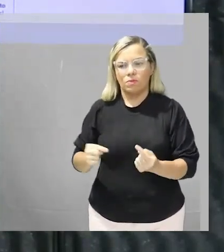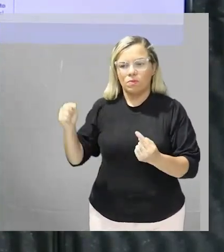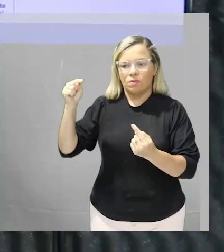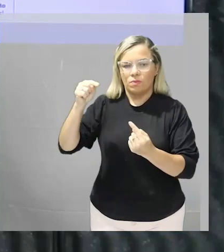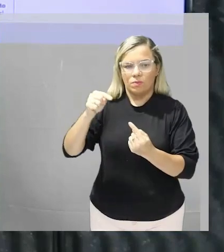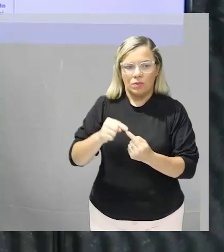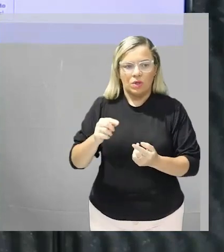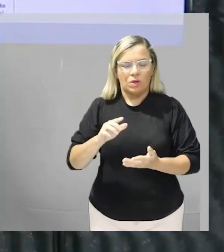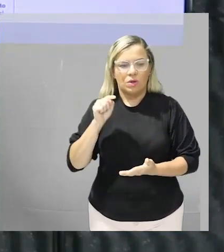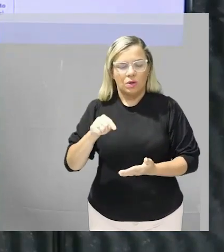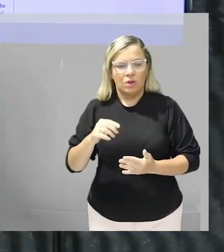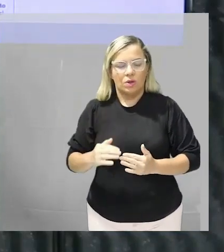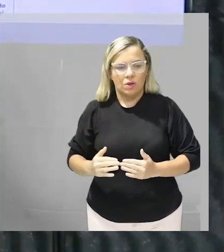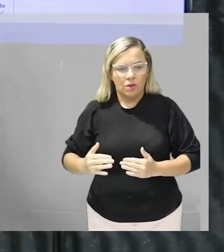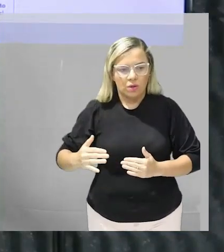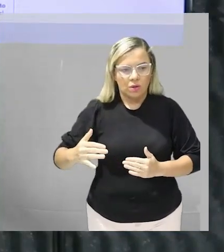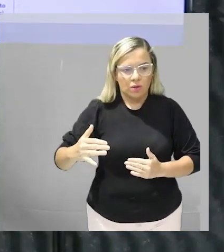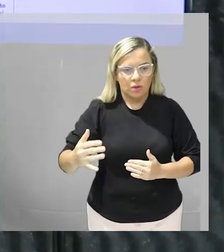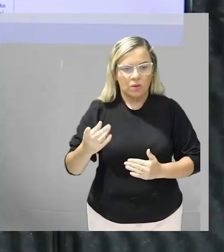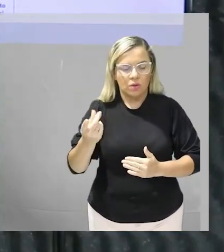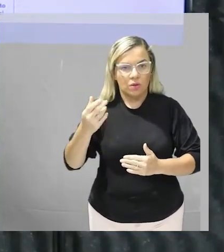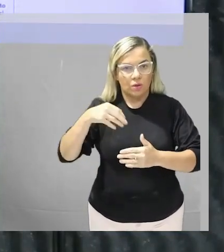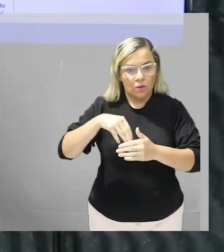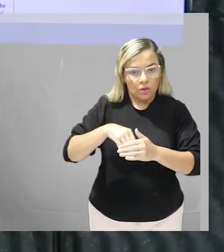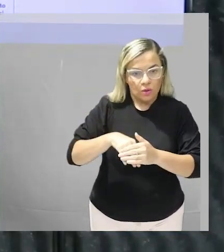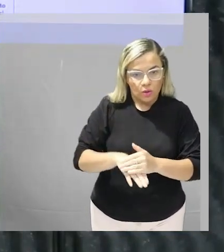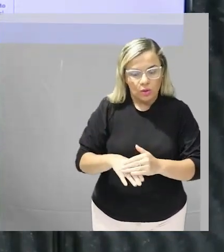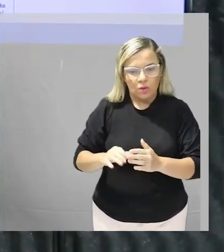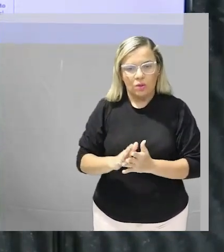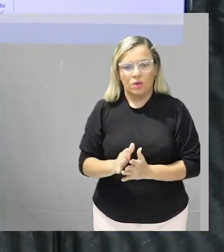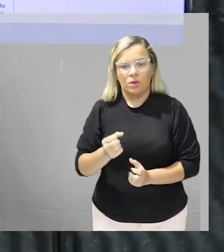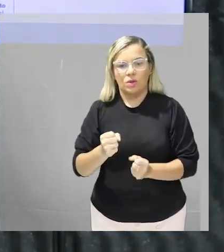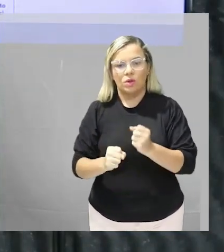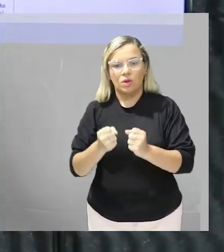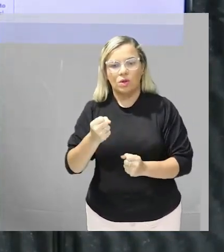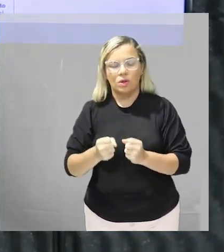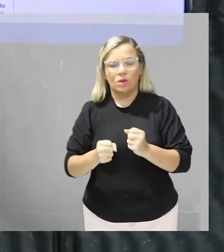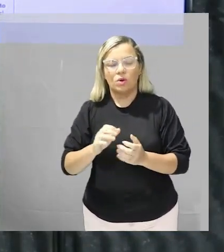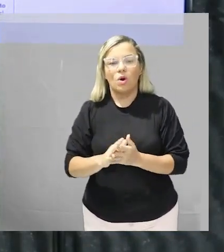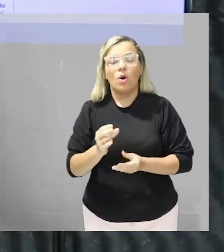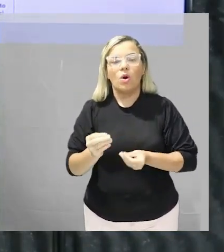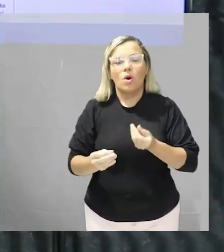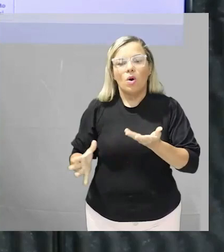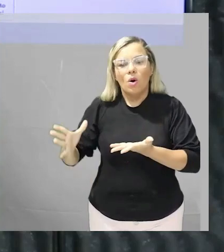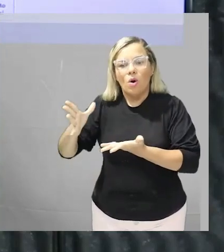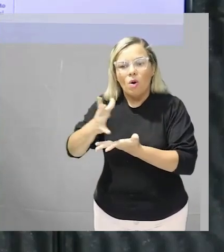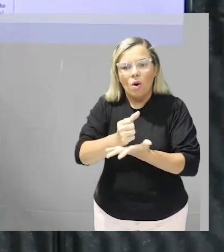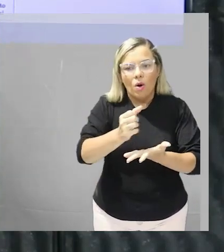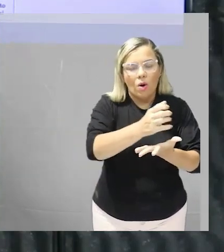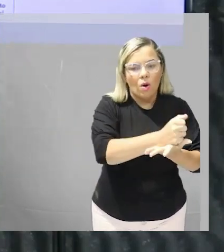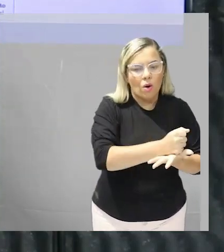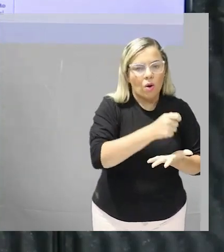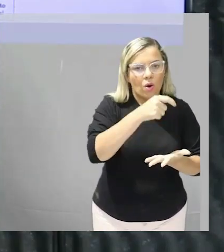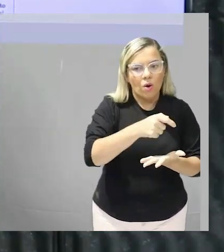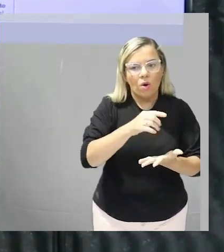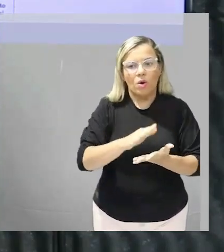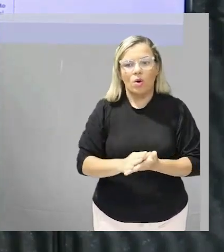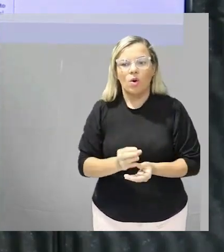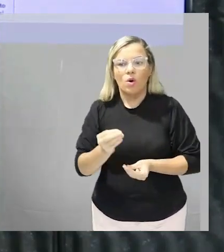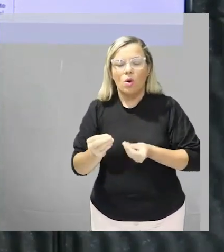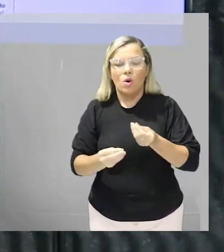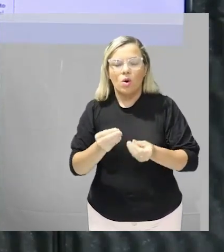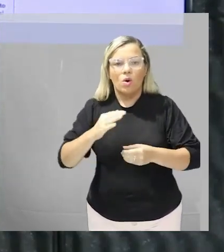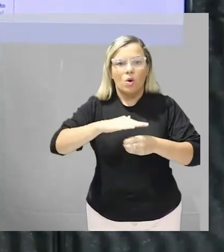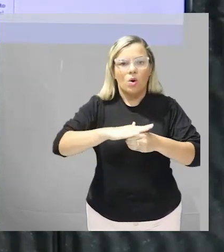a acelerar os investimentos do setor para levar a coleta e o tratamento de esgoto